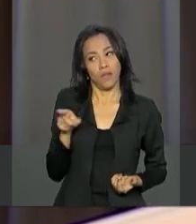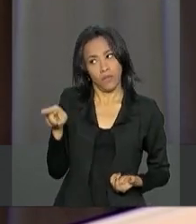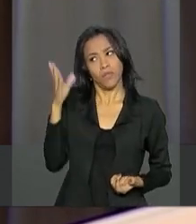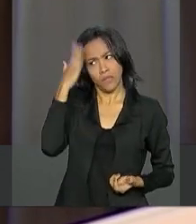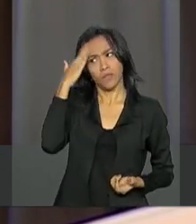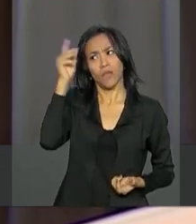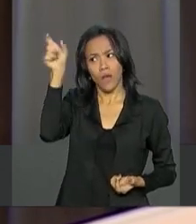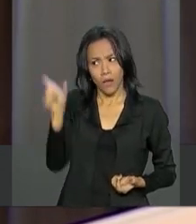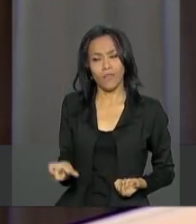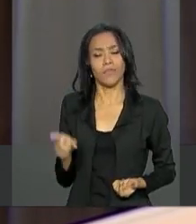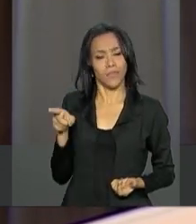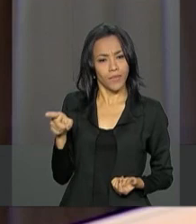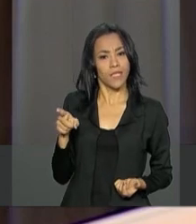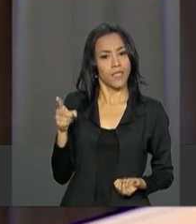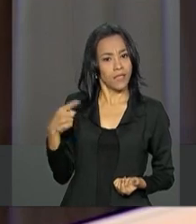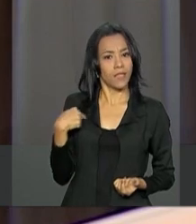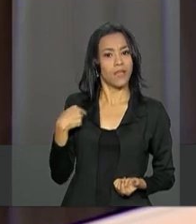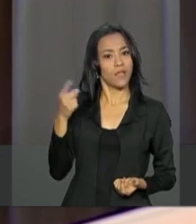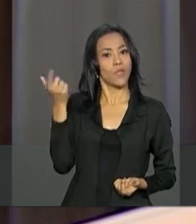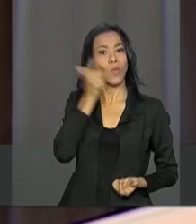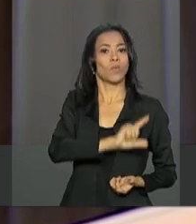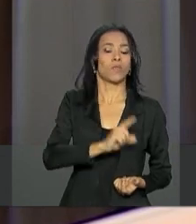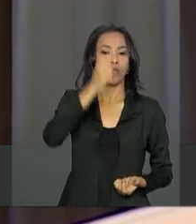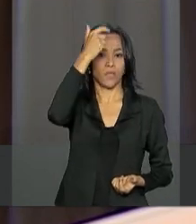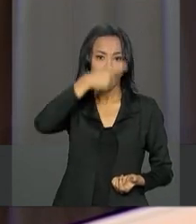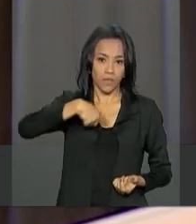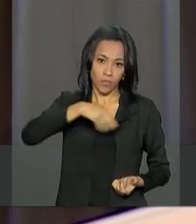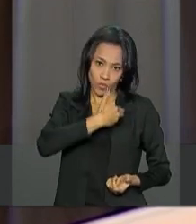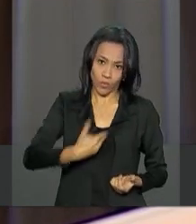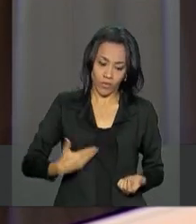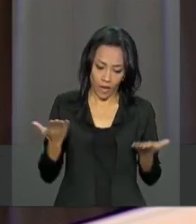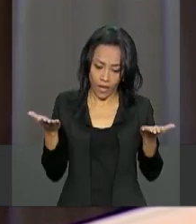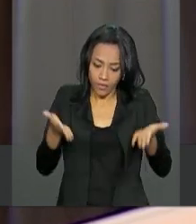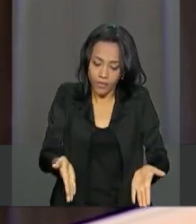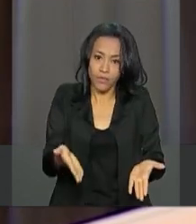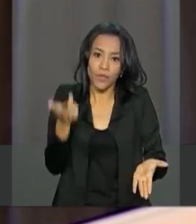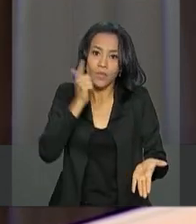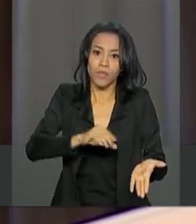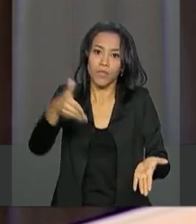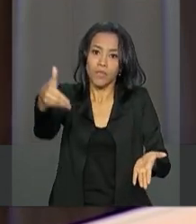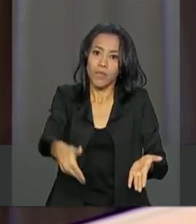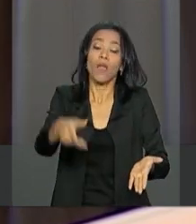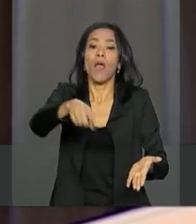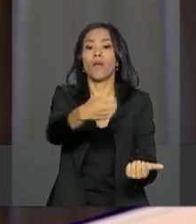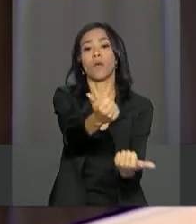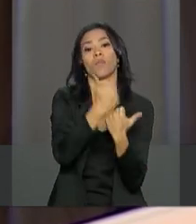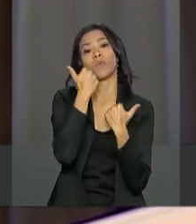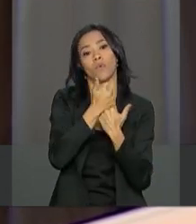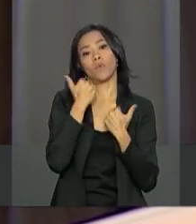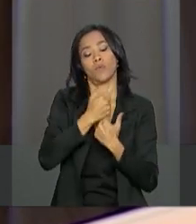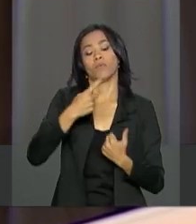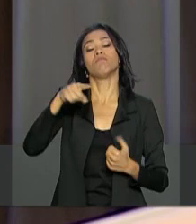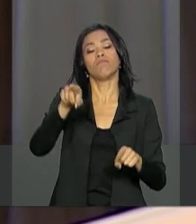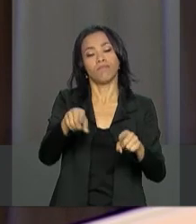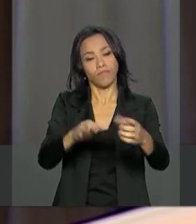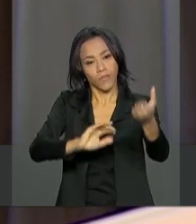sabe disso, o que nos permitiu chegar até aqui, com apoio do Congresso Nacional. E, de igual